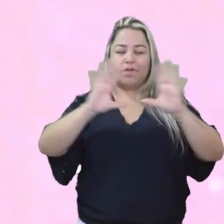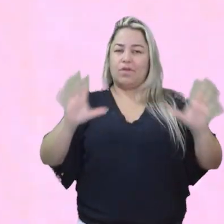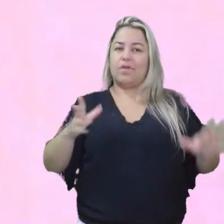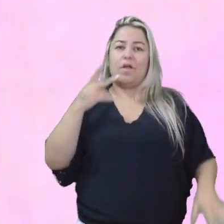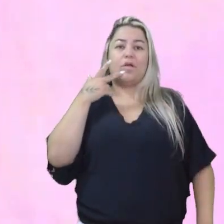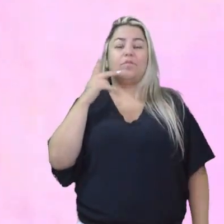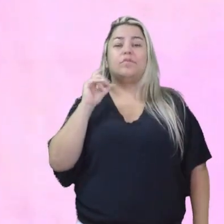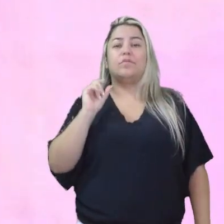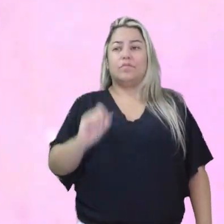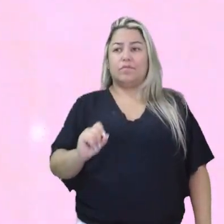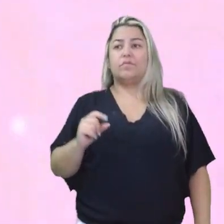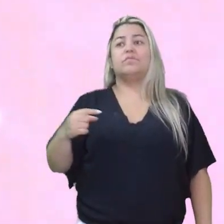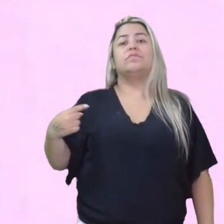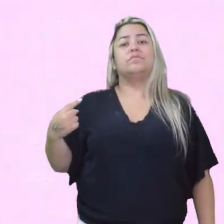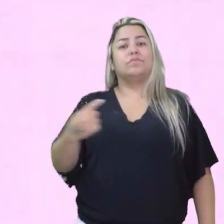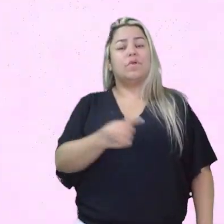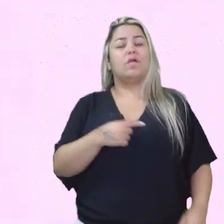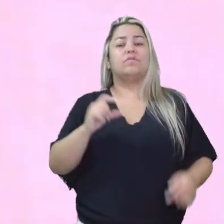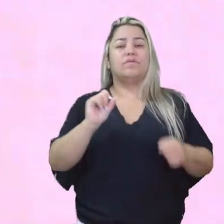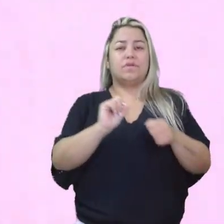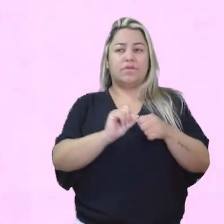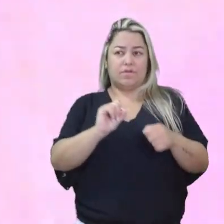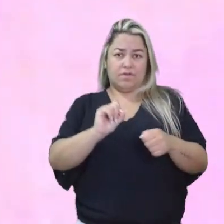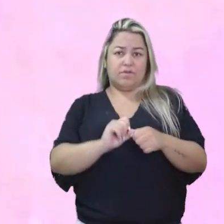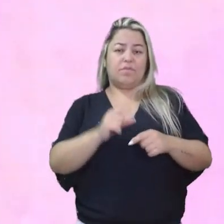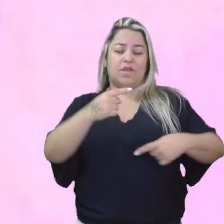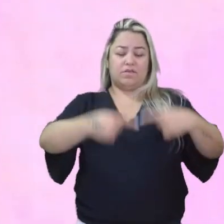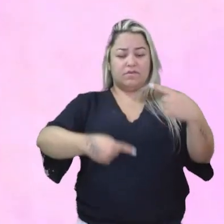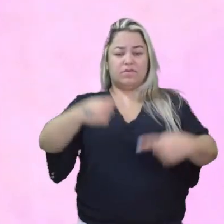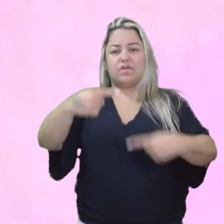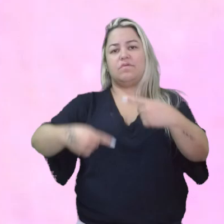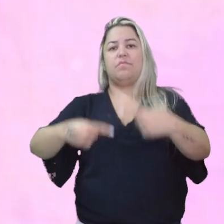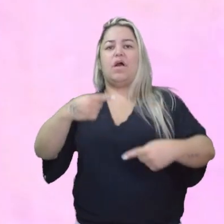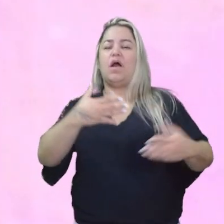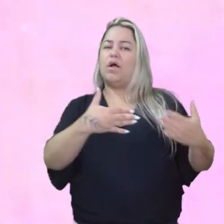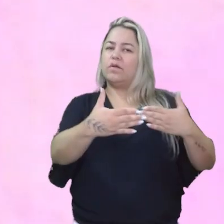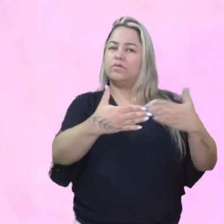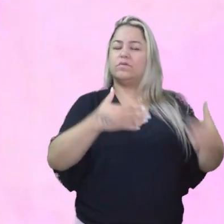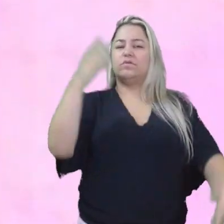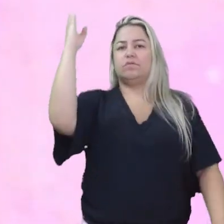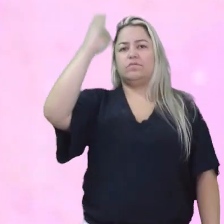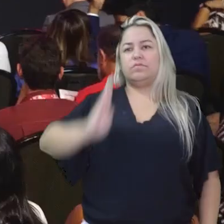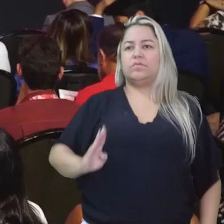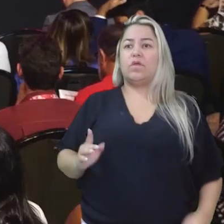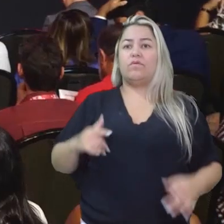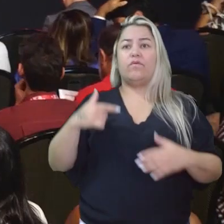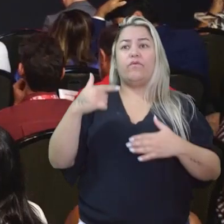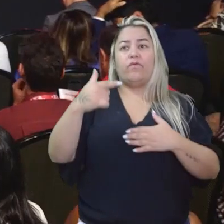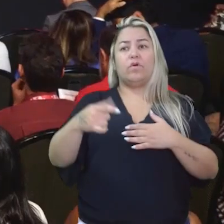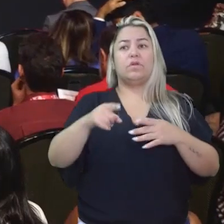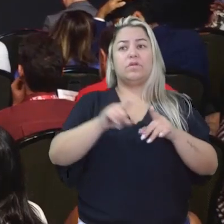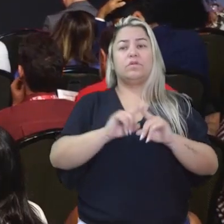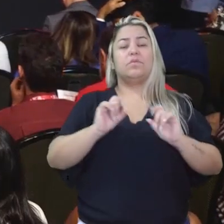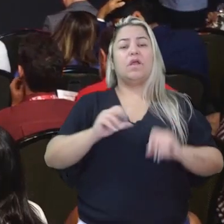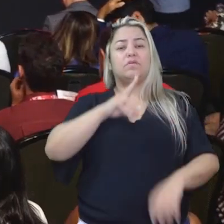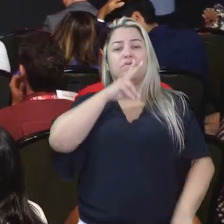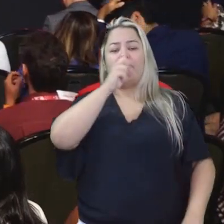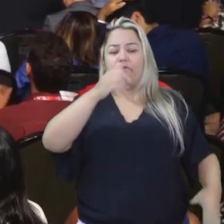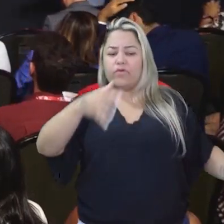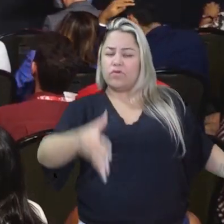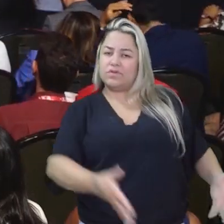para colocarmos e realizarmos estes debates, Brasil afora, para que esta